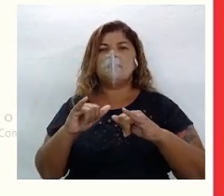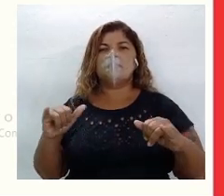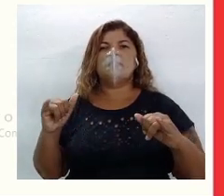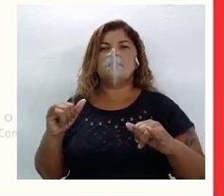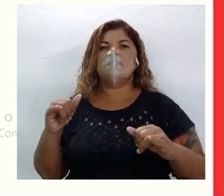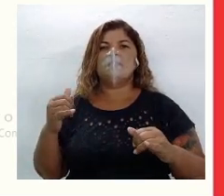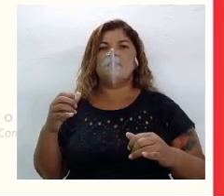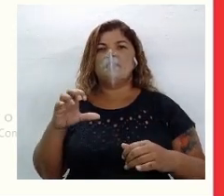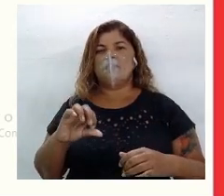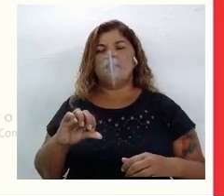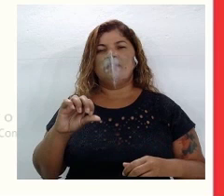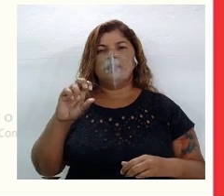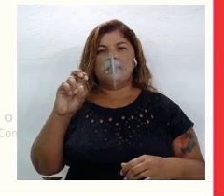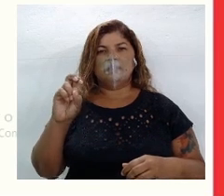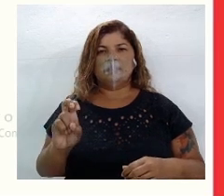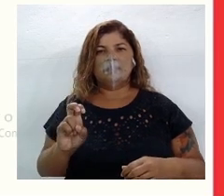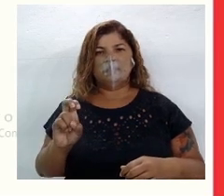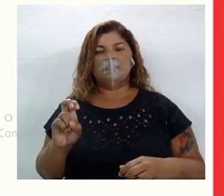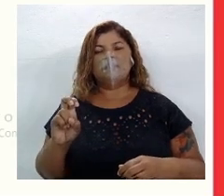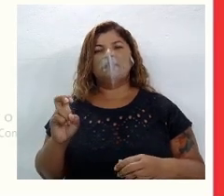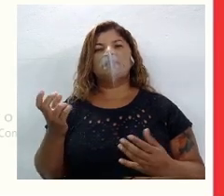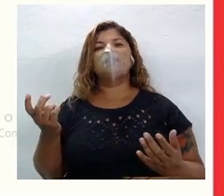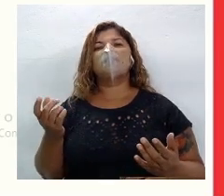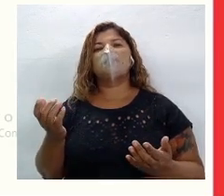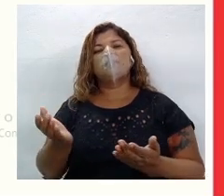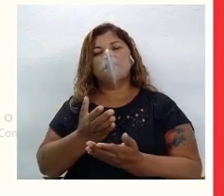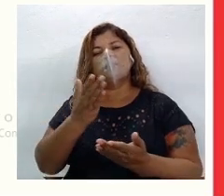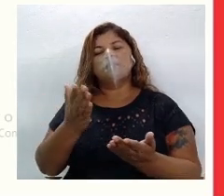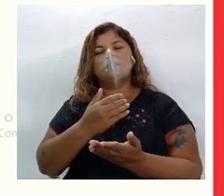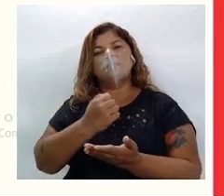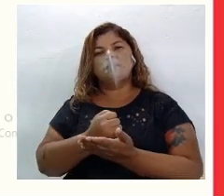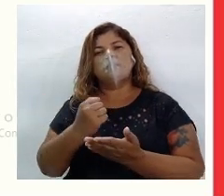famosas 95 teses em